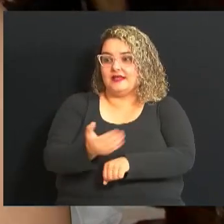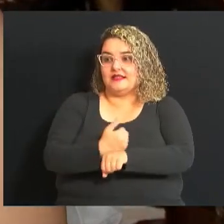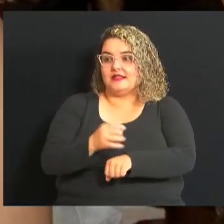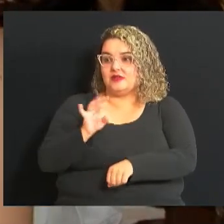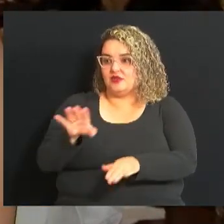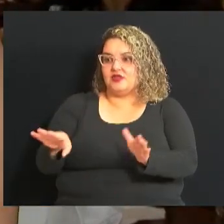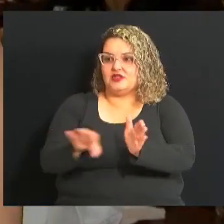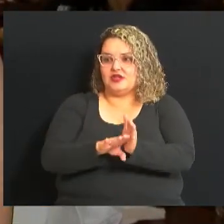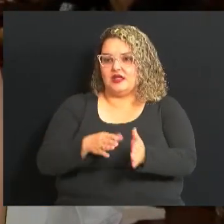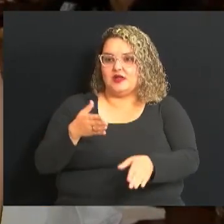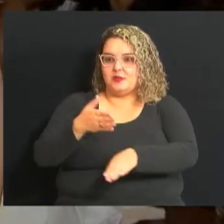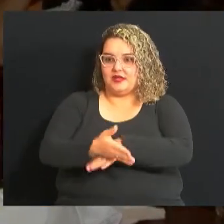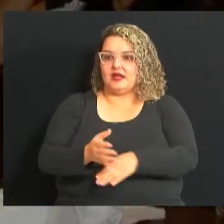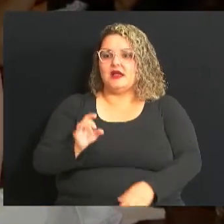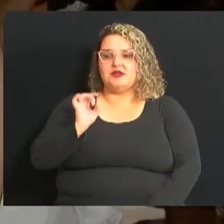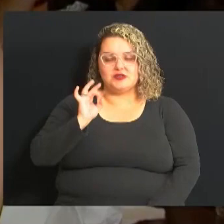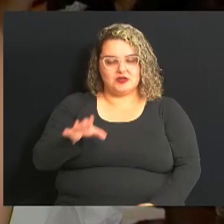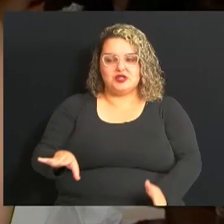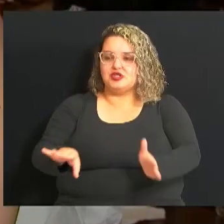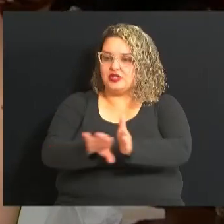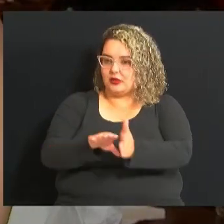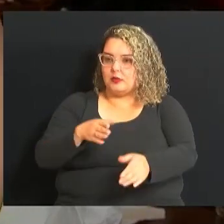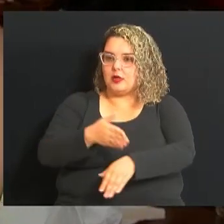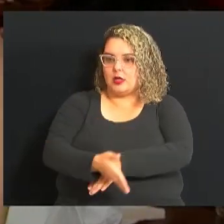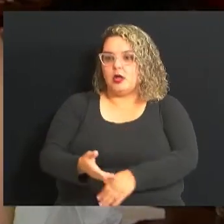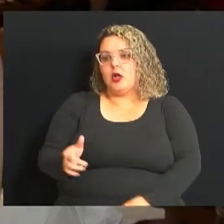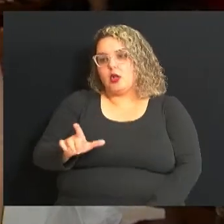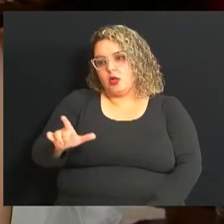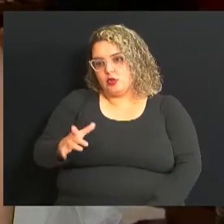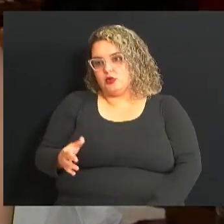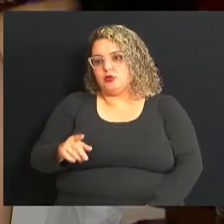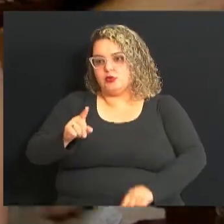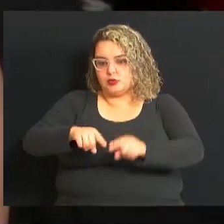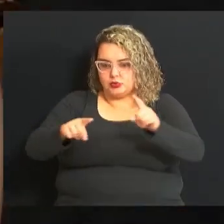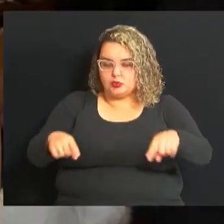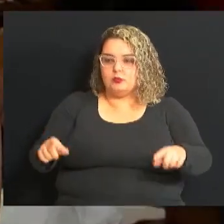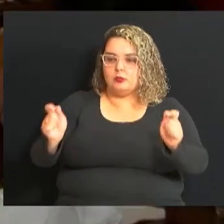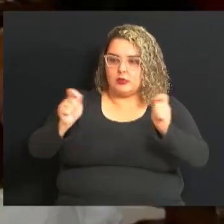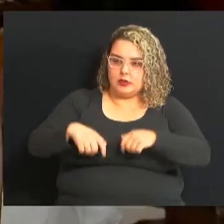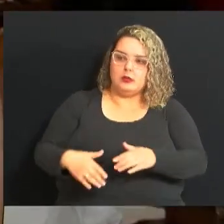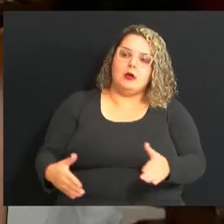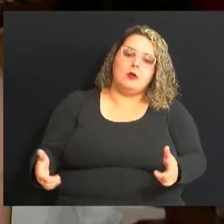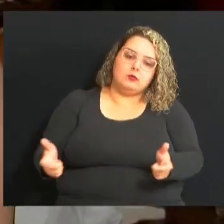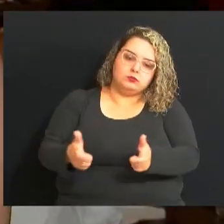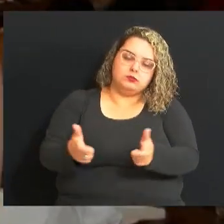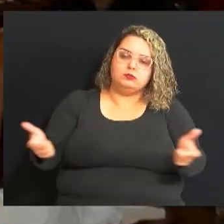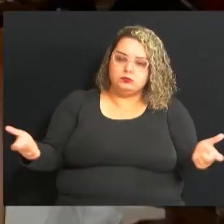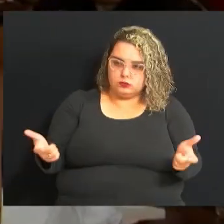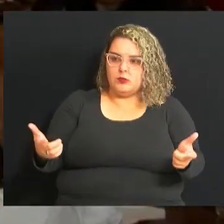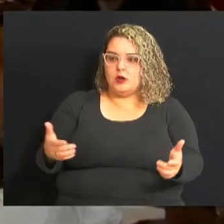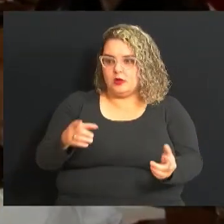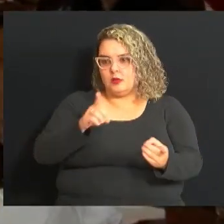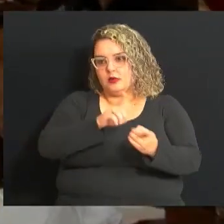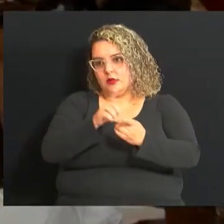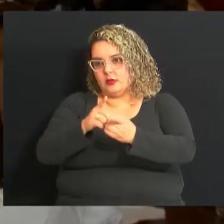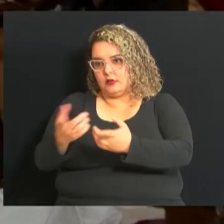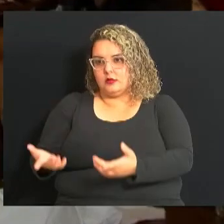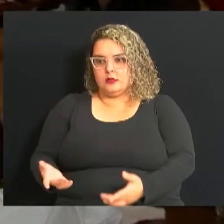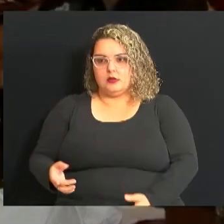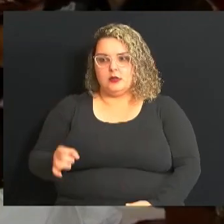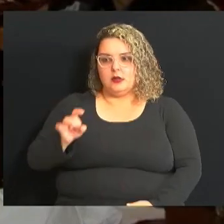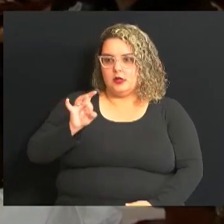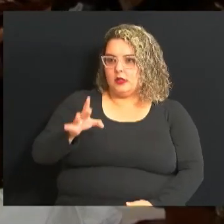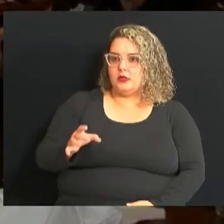participar? É só chegar e participar, claro. Nos momentos de pico a gente tem uma capacidade máxima do que a gente consegue atender, mas é só uma filinha de